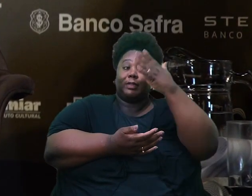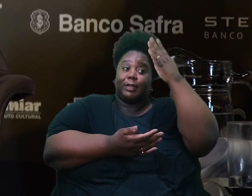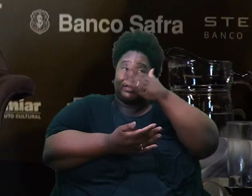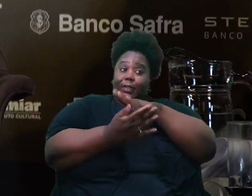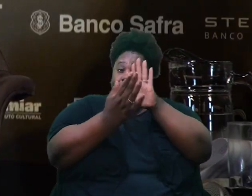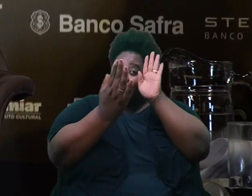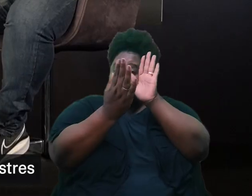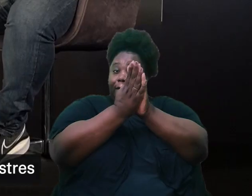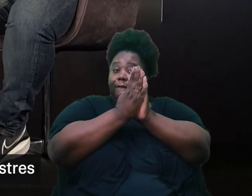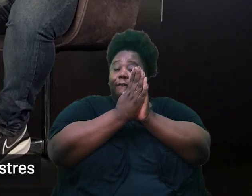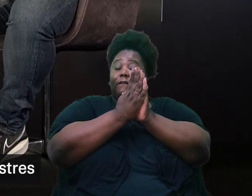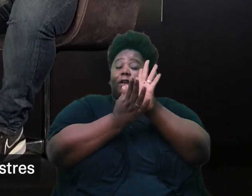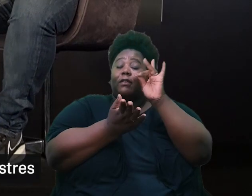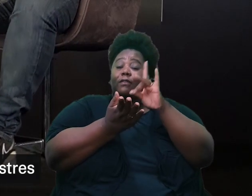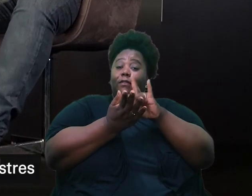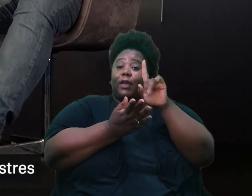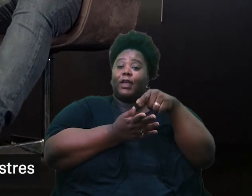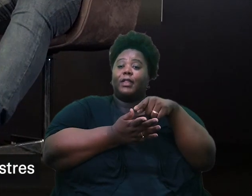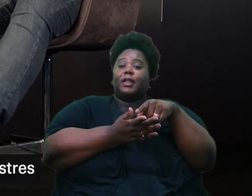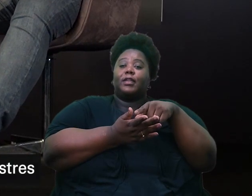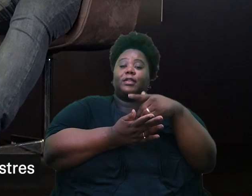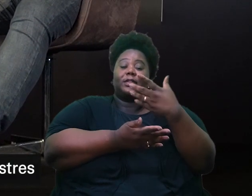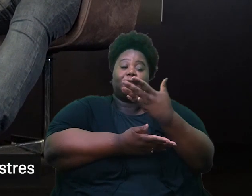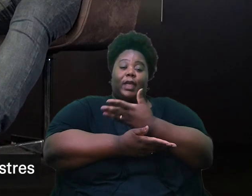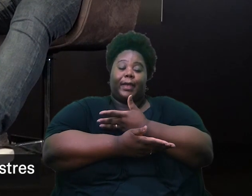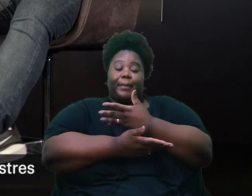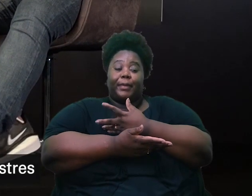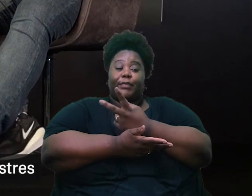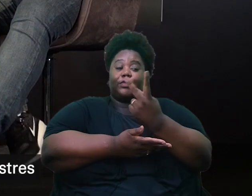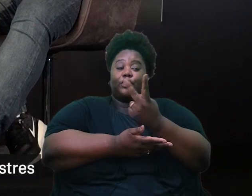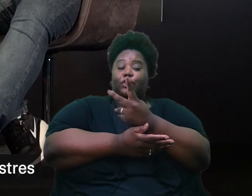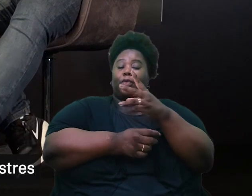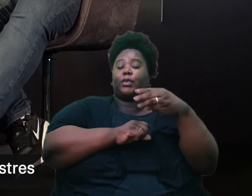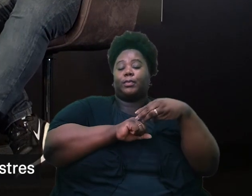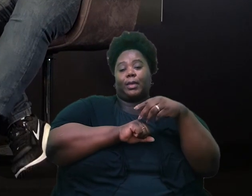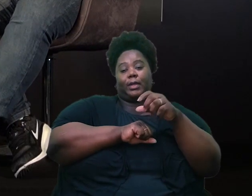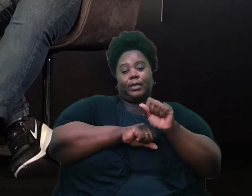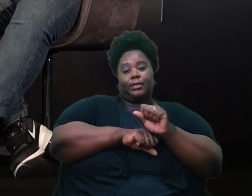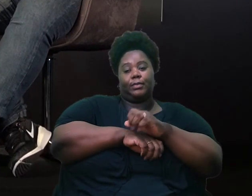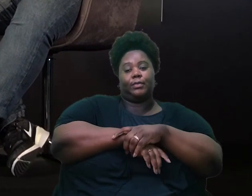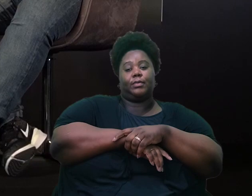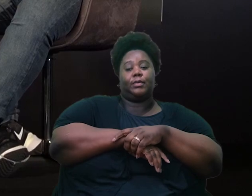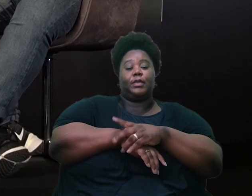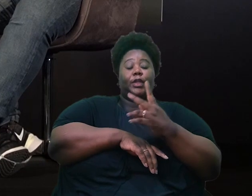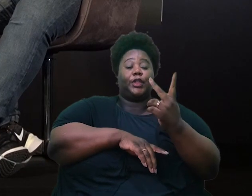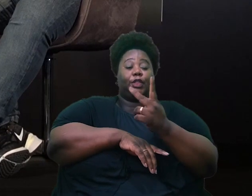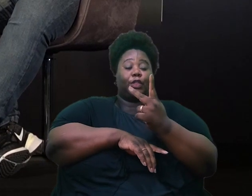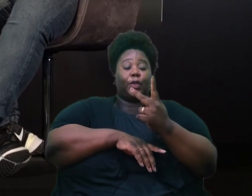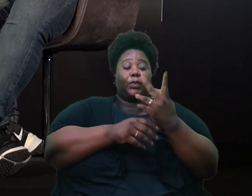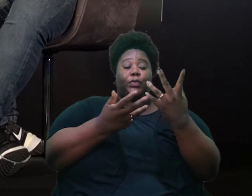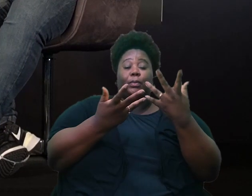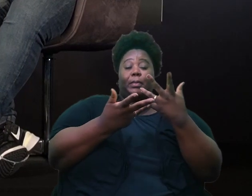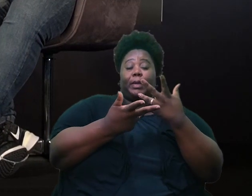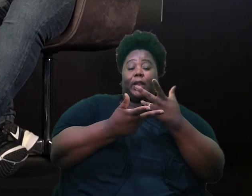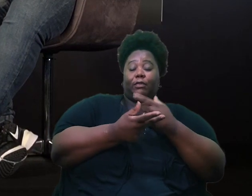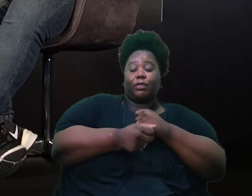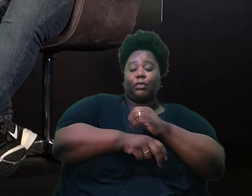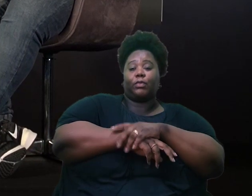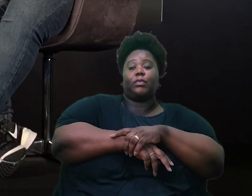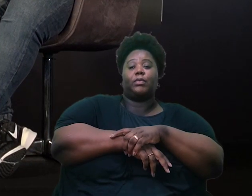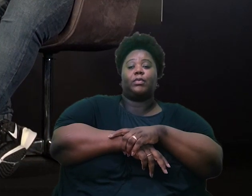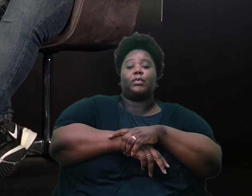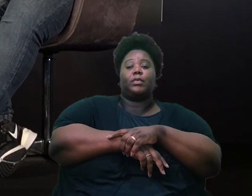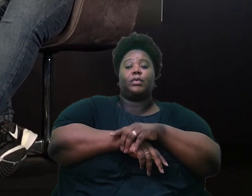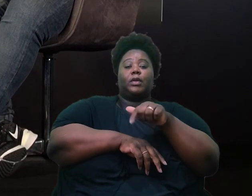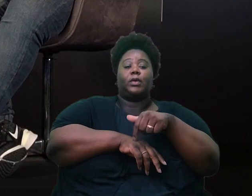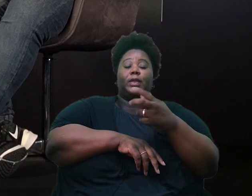né? E ter sido amiga de dois grandes mestres. E são dois grandes mestres desse